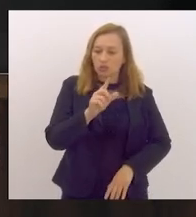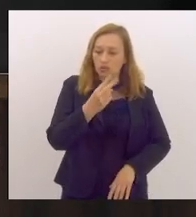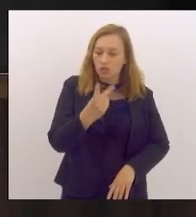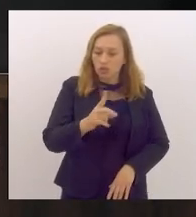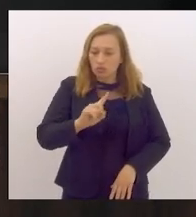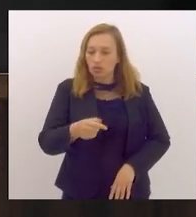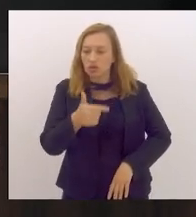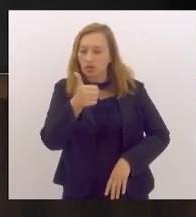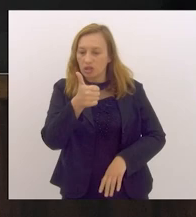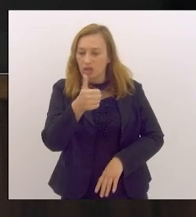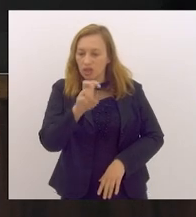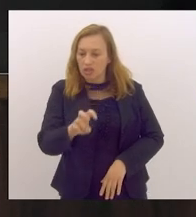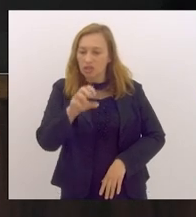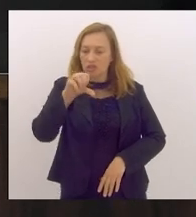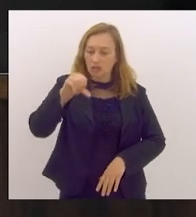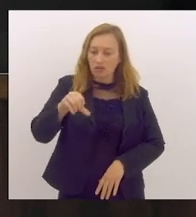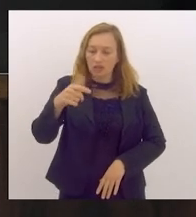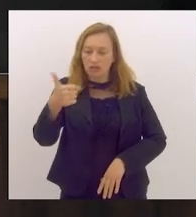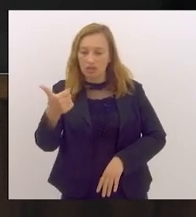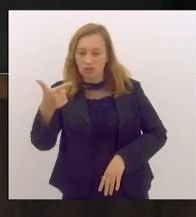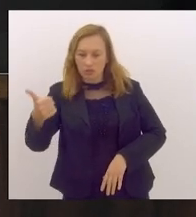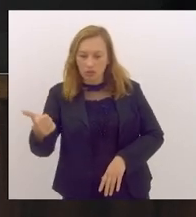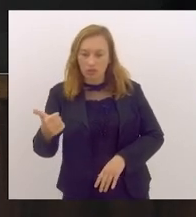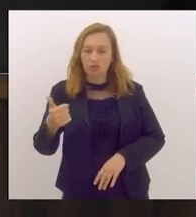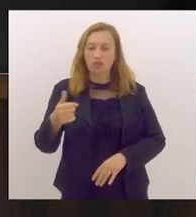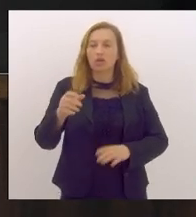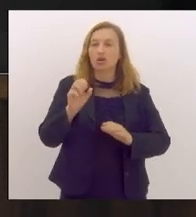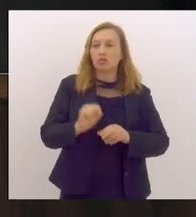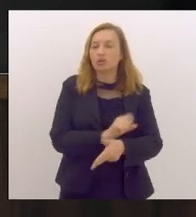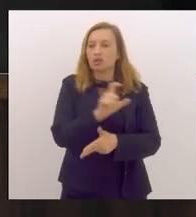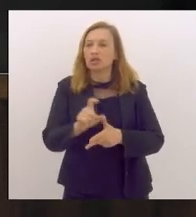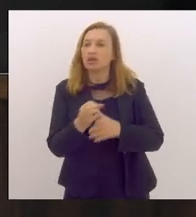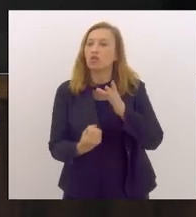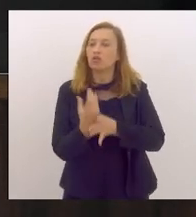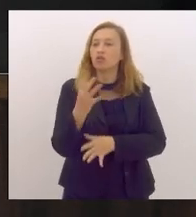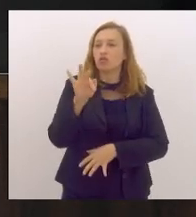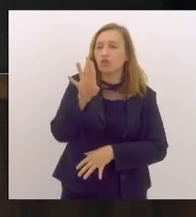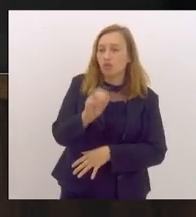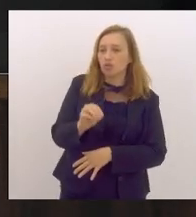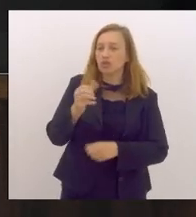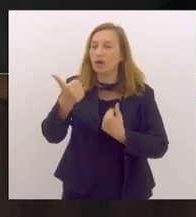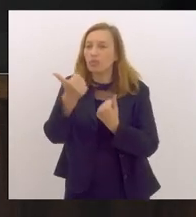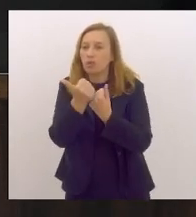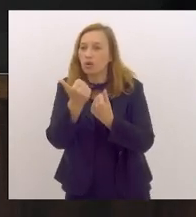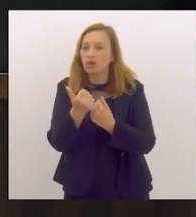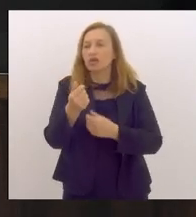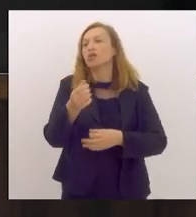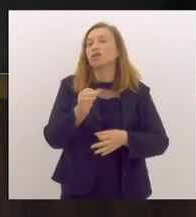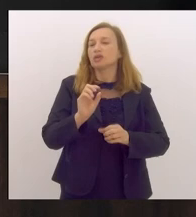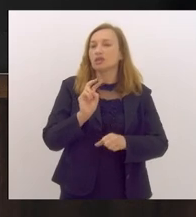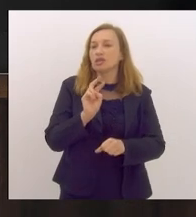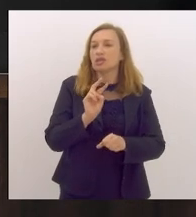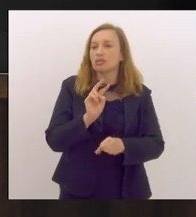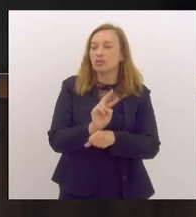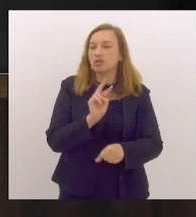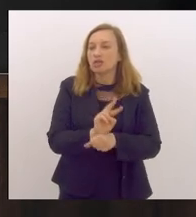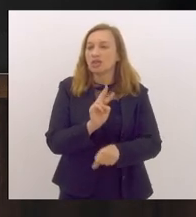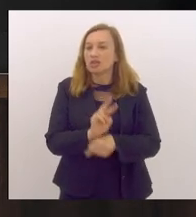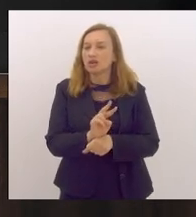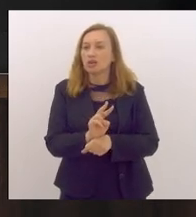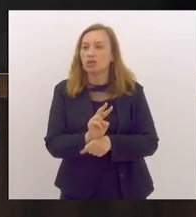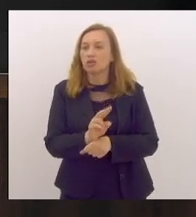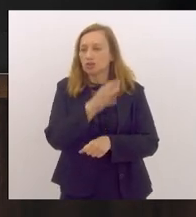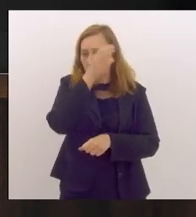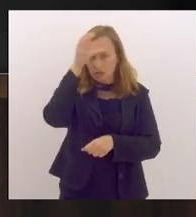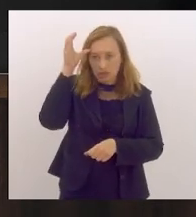de 10 de julho de 96, que autoriza o Poder Executivo a criar o Fundo Especial de Apoio a Programa de Proteção e Defesa do